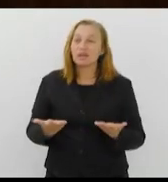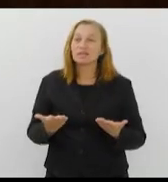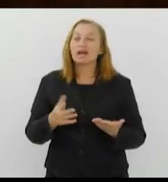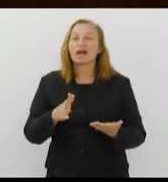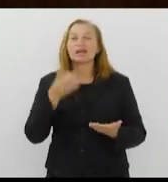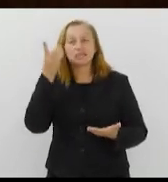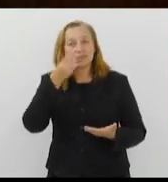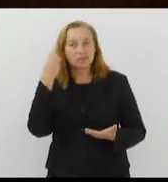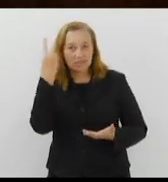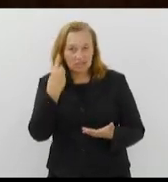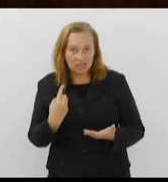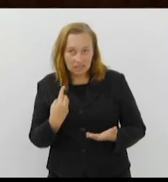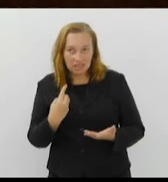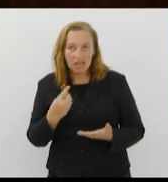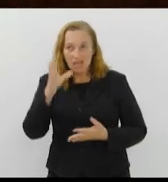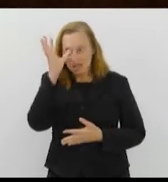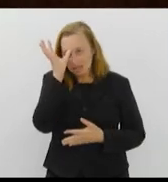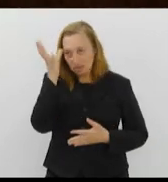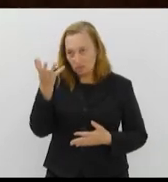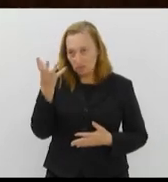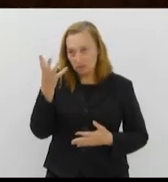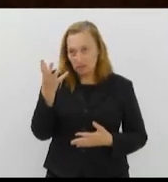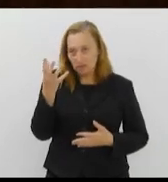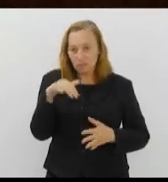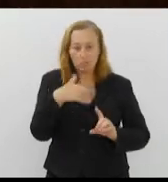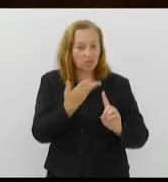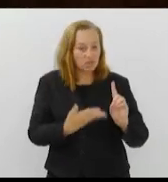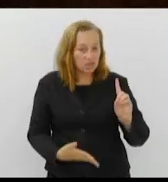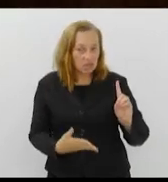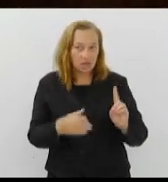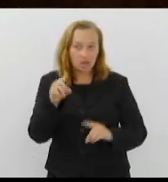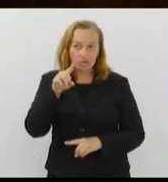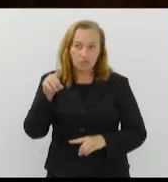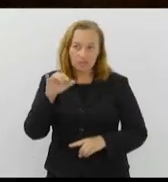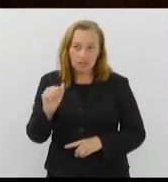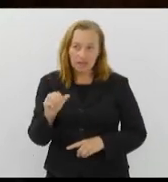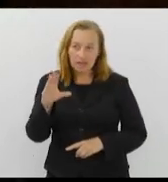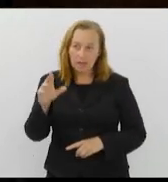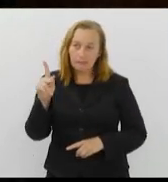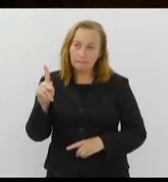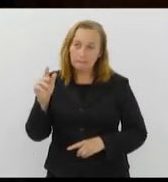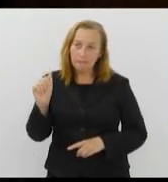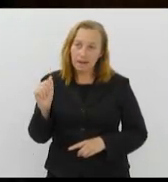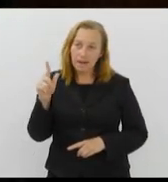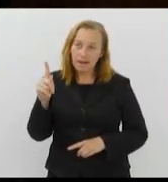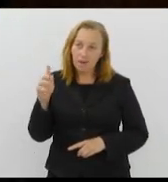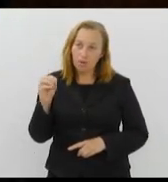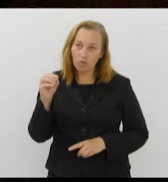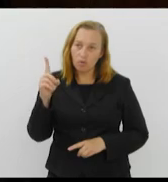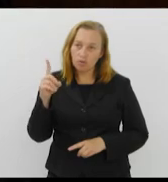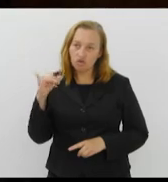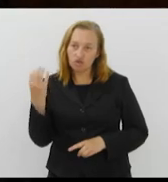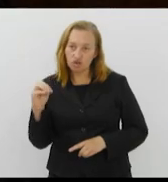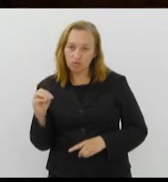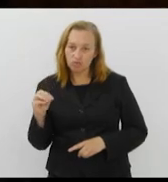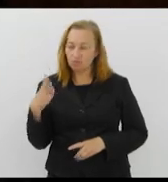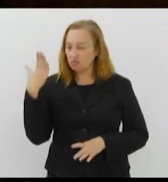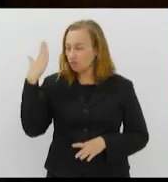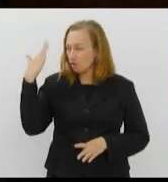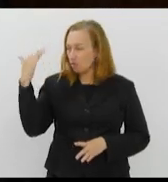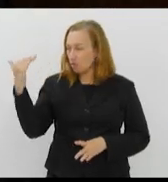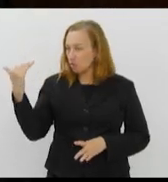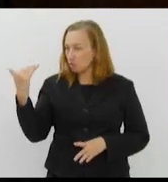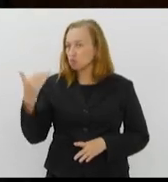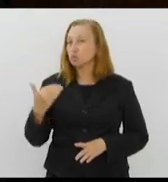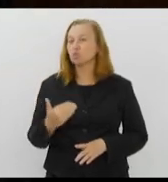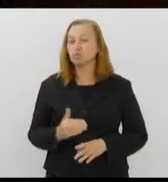deputada Dani Monteiro resolveu homenagear o Zeca Pagodinho. Todo mundo conhece o Zeca Pagodinho, né? Um dos maiores